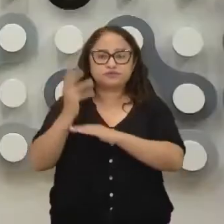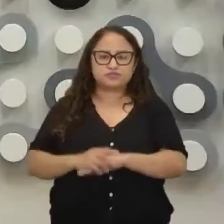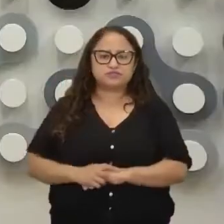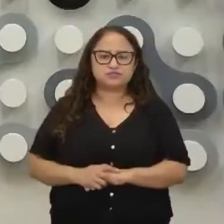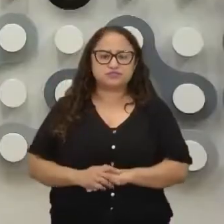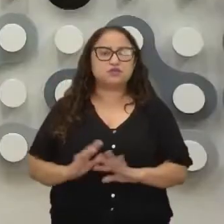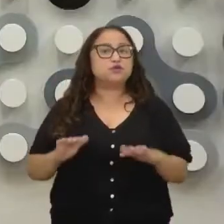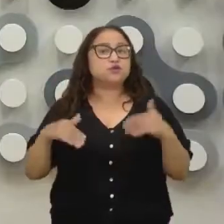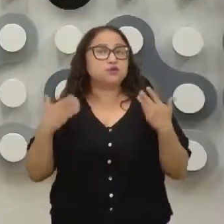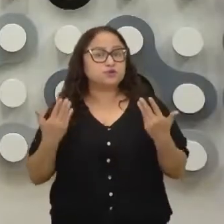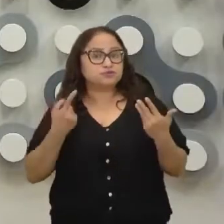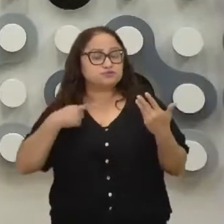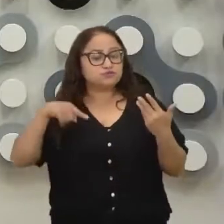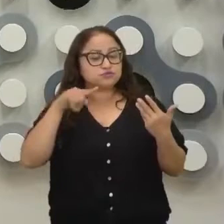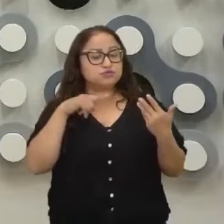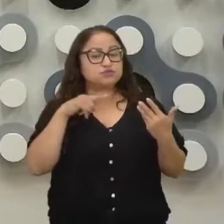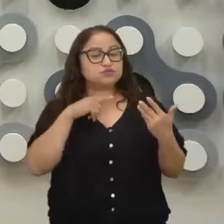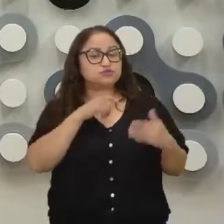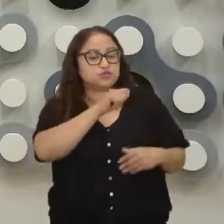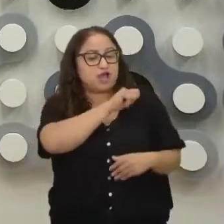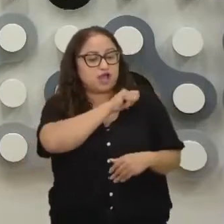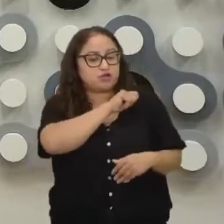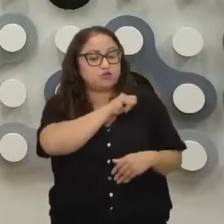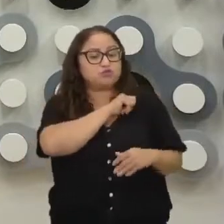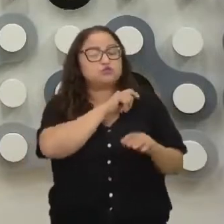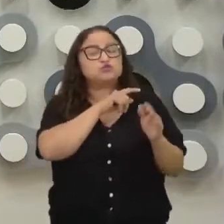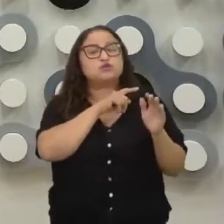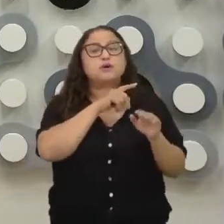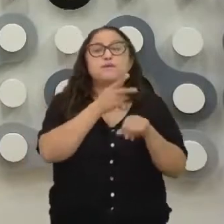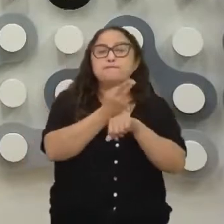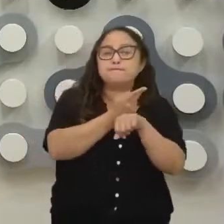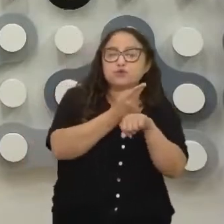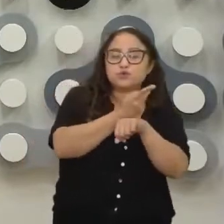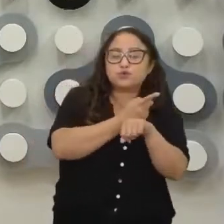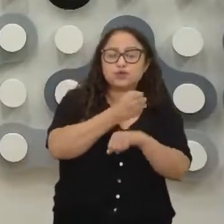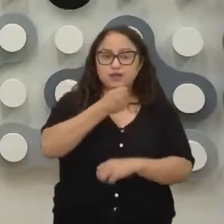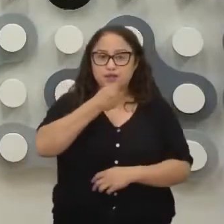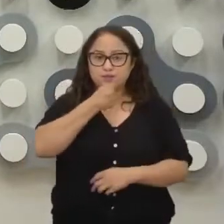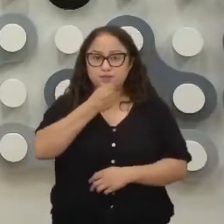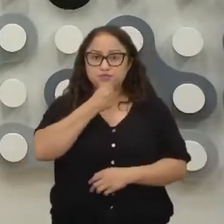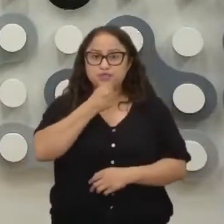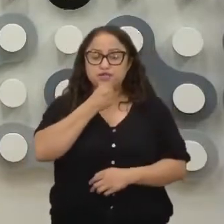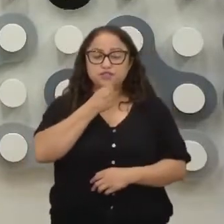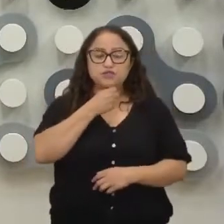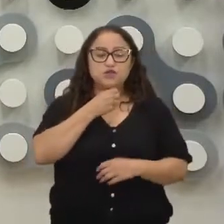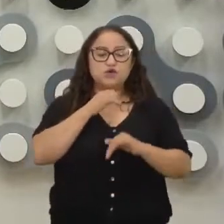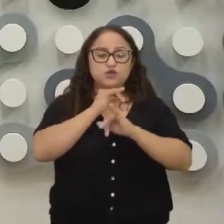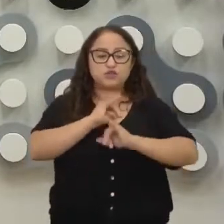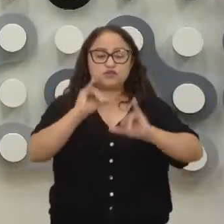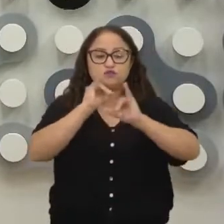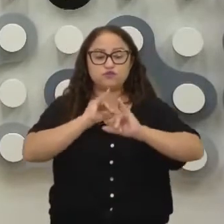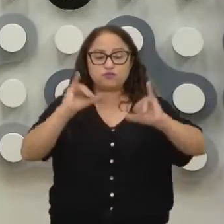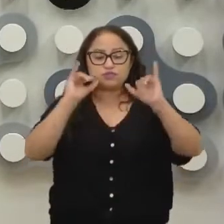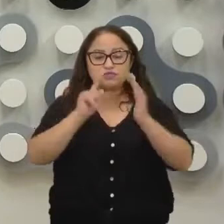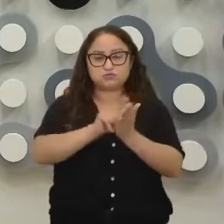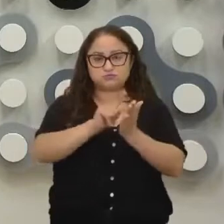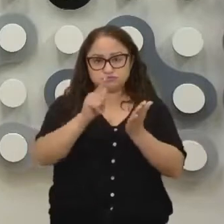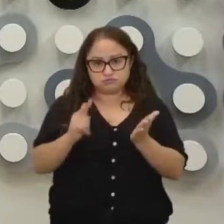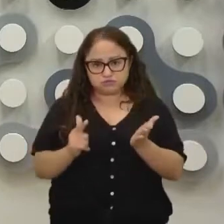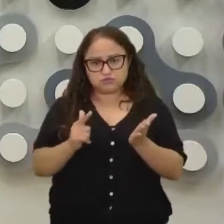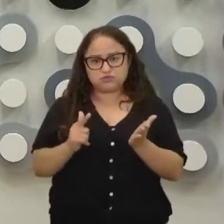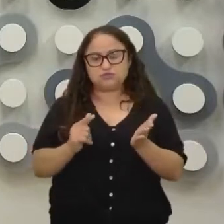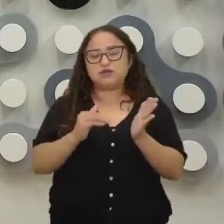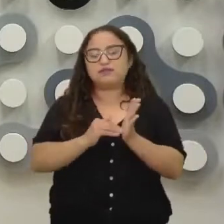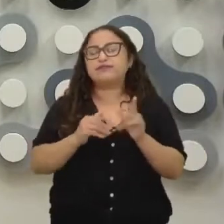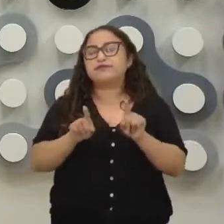estudantes procurarem, então, reportagens, né, notícias ou assuntos jornalísticos, até mesmo,